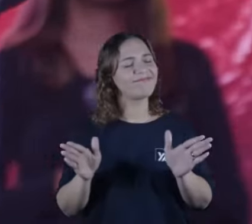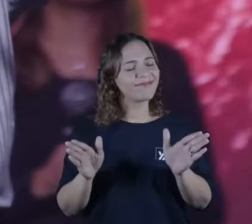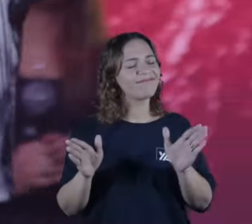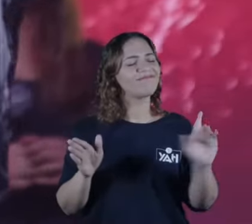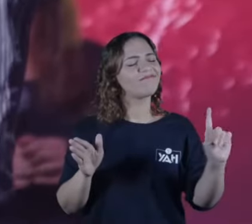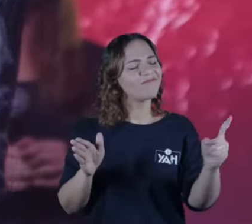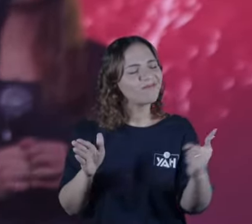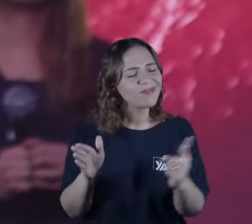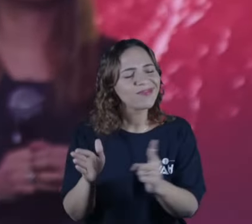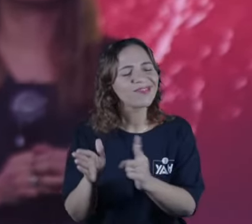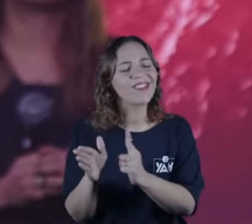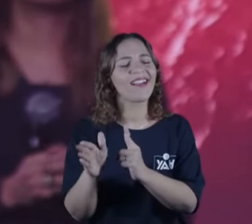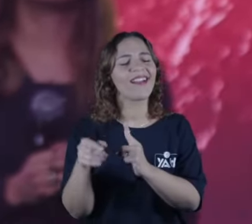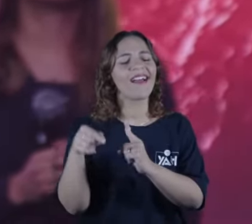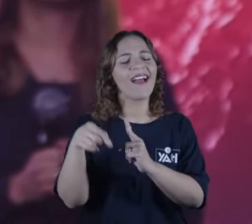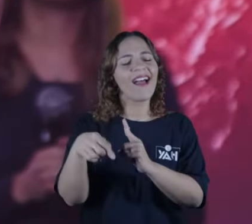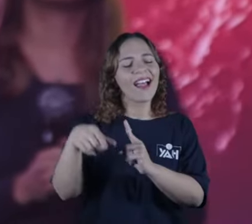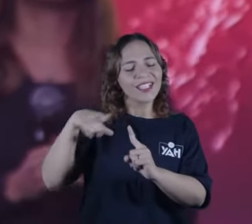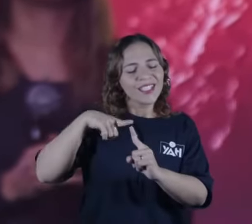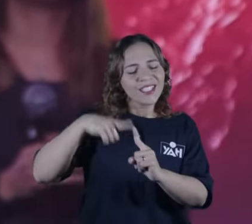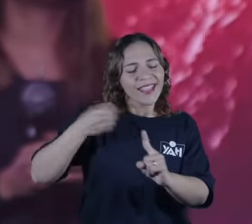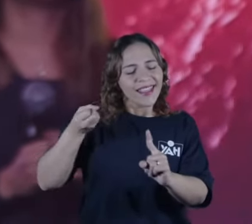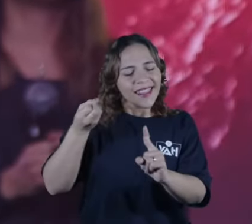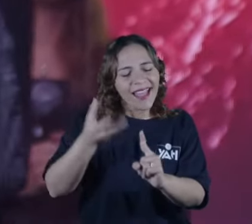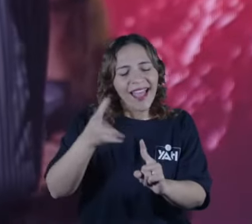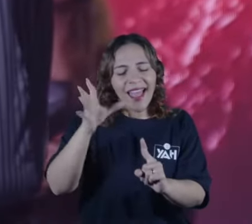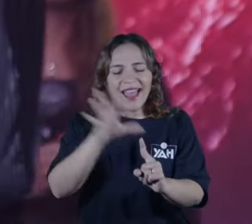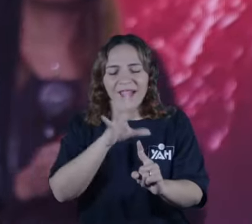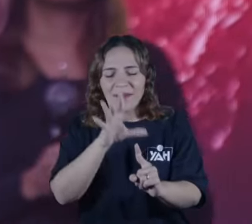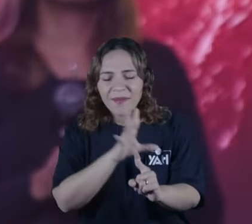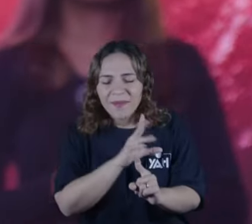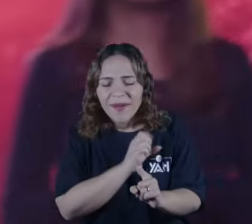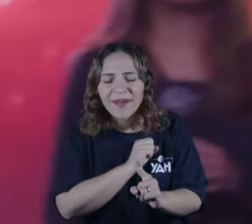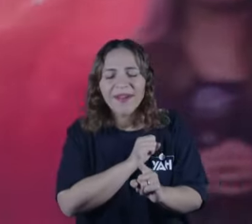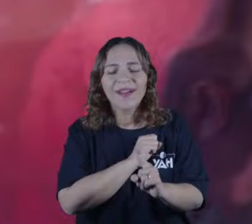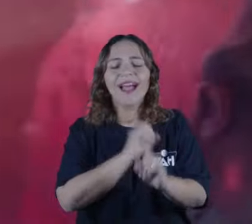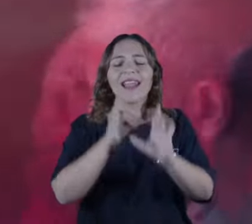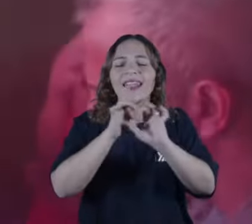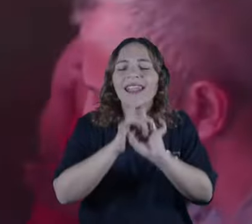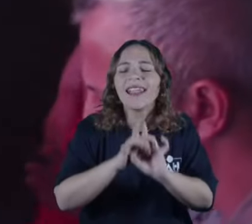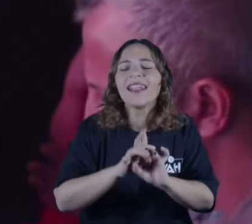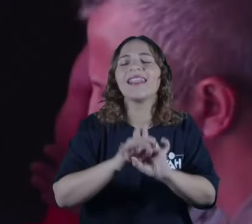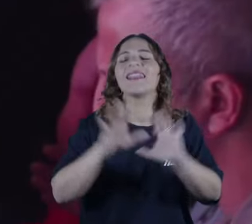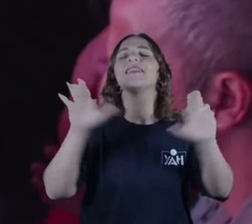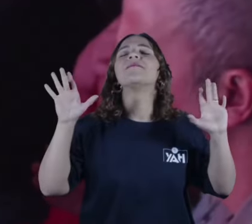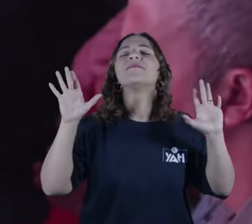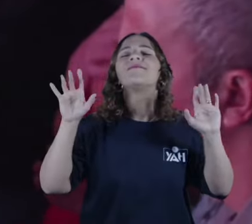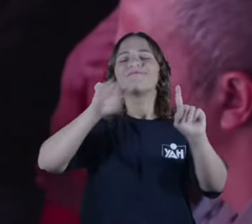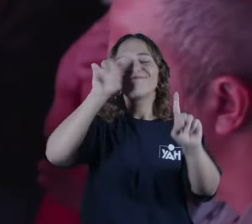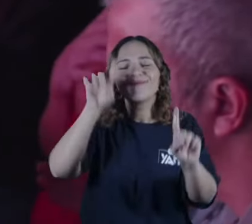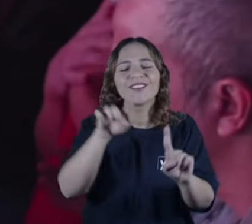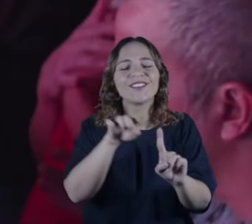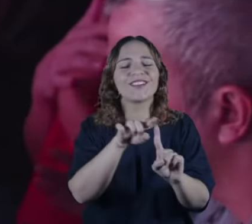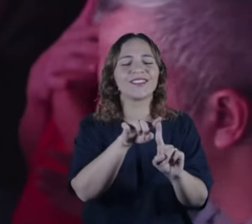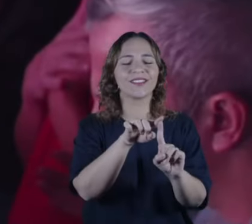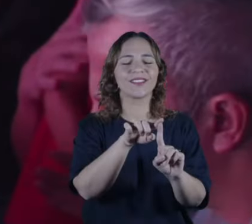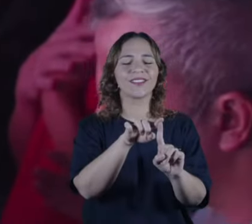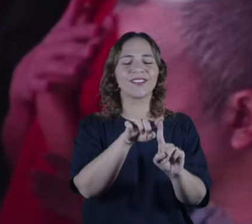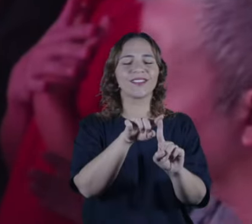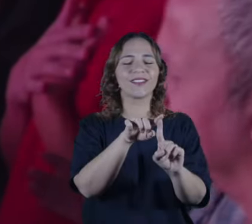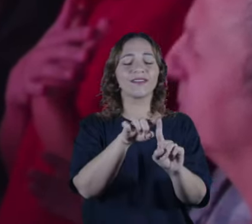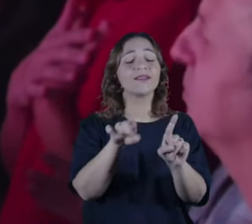que aqueles possam encontrar o amor, a libertação, o propósito